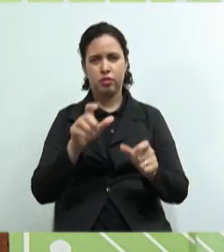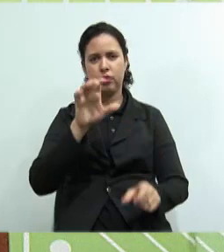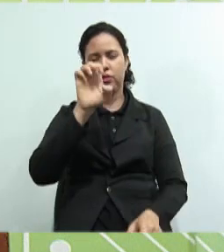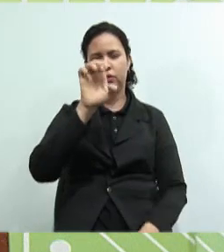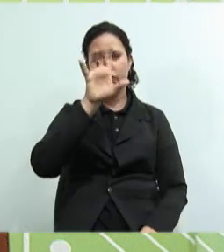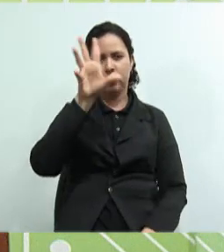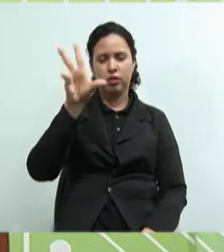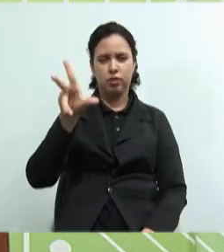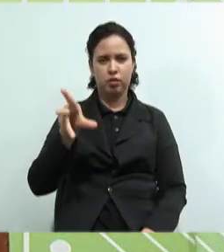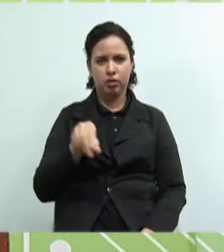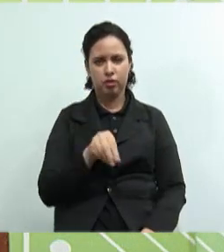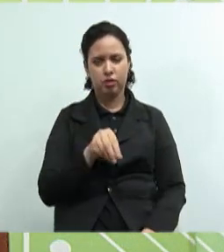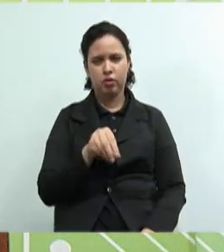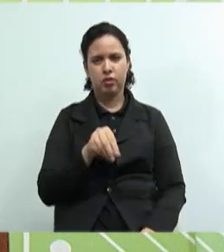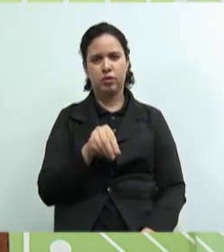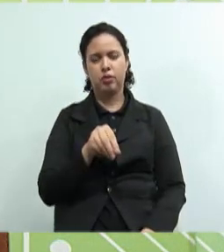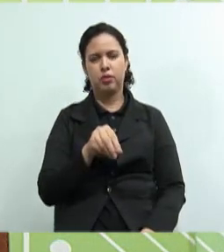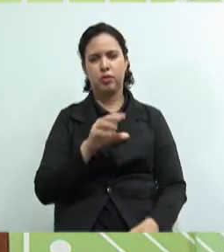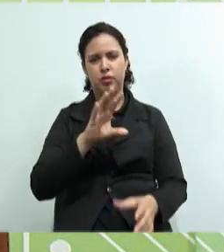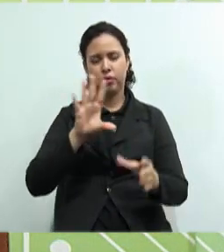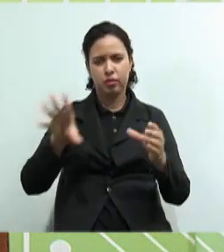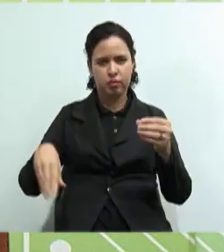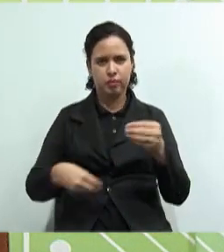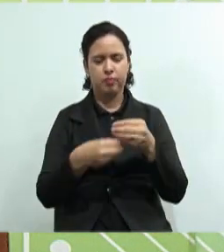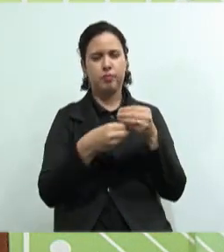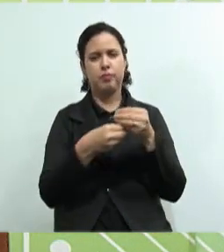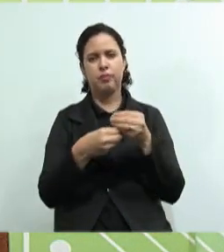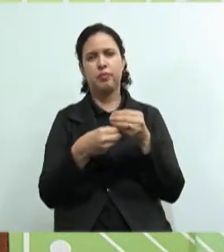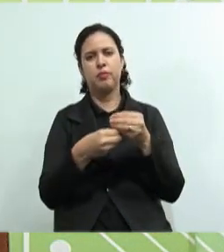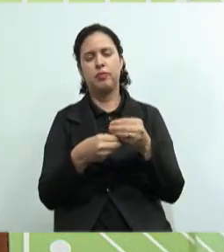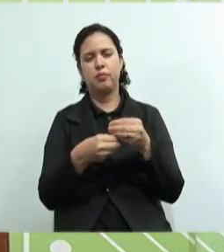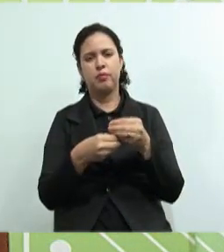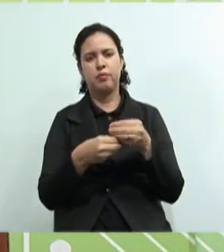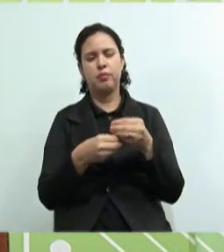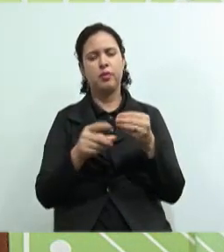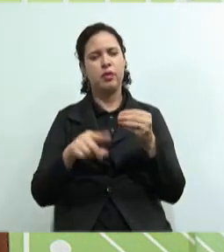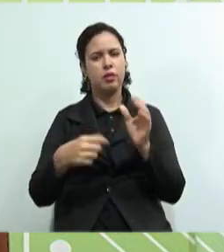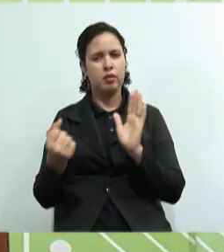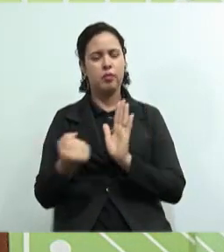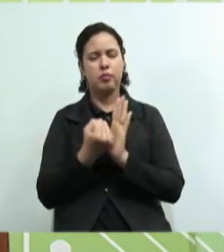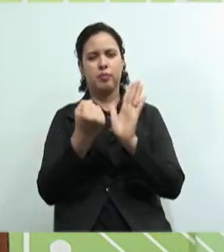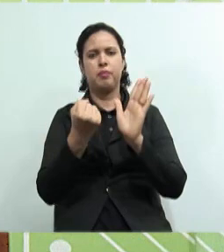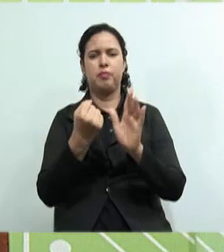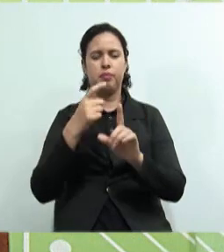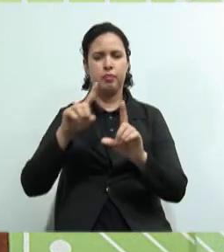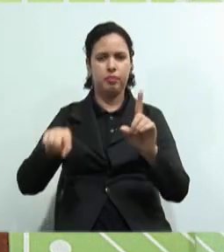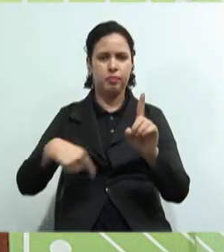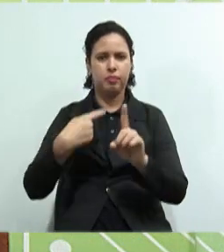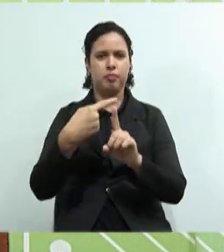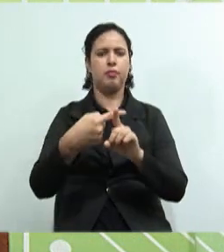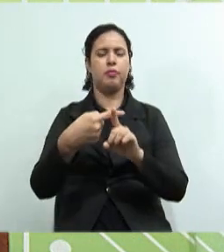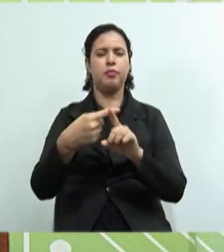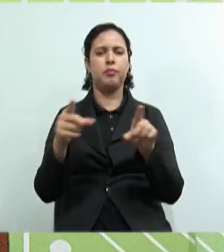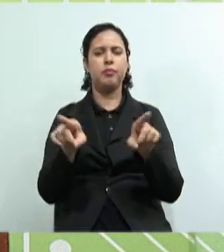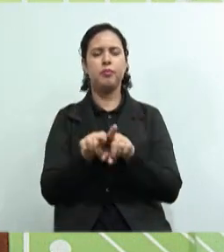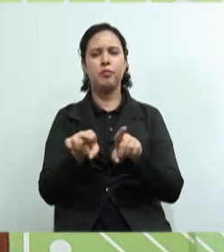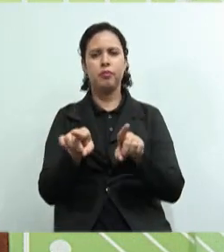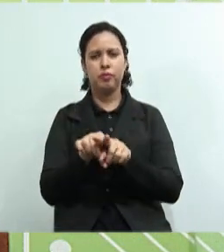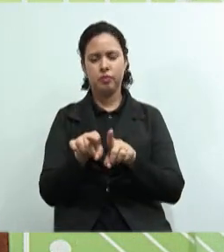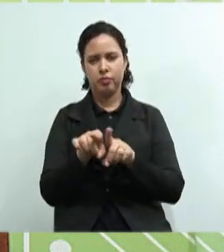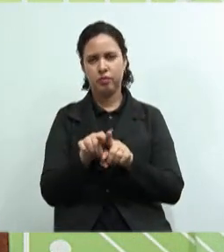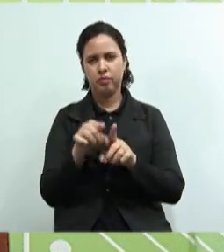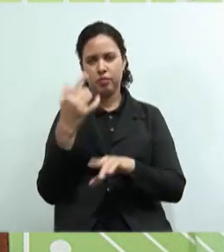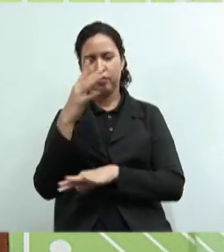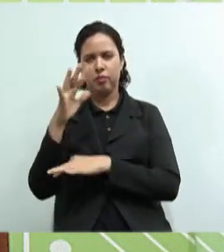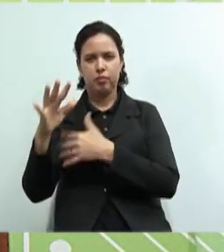seus produtores locais, gerando um impacto social muito positivo, gerando um impacto ecológico muito positivo também